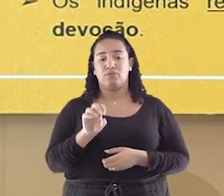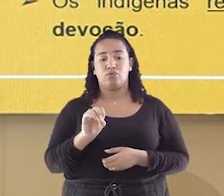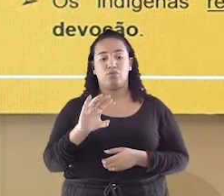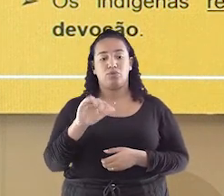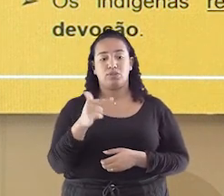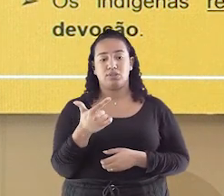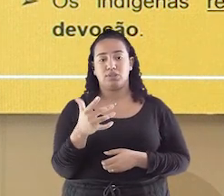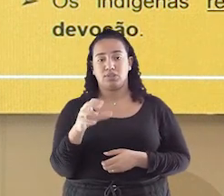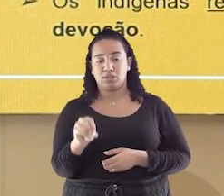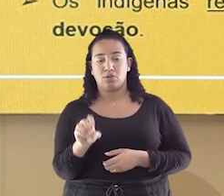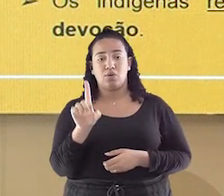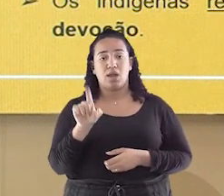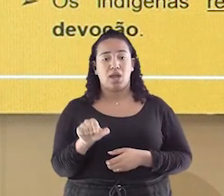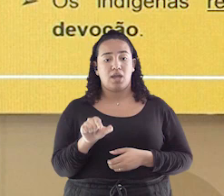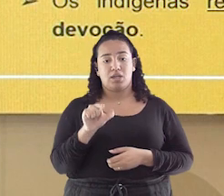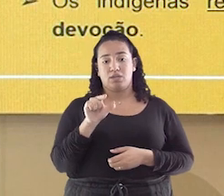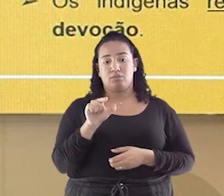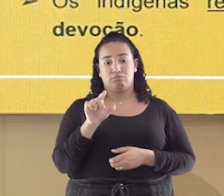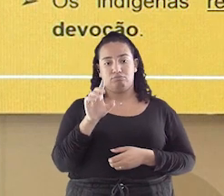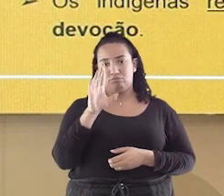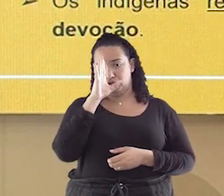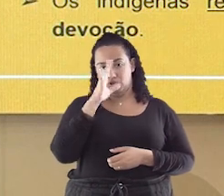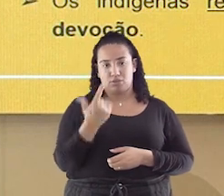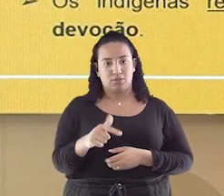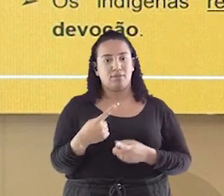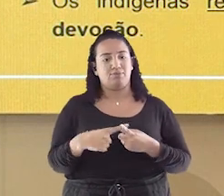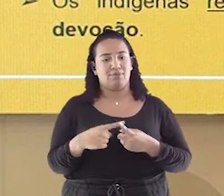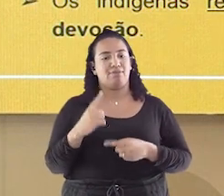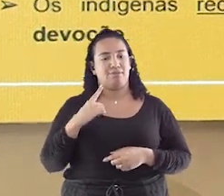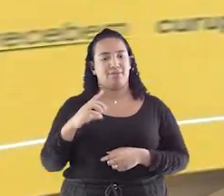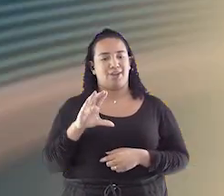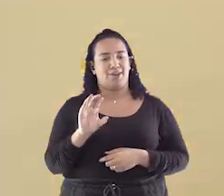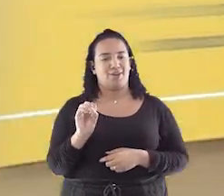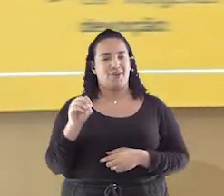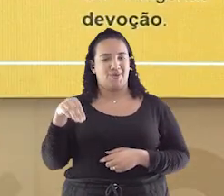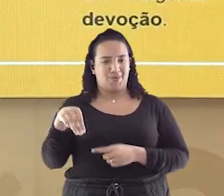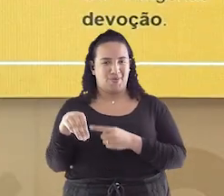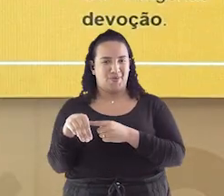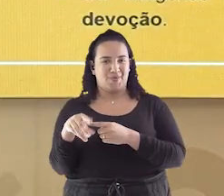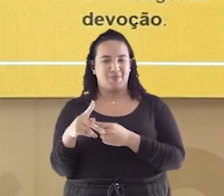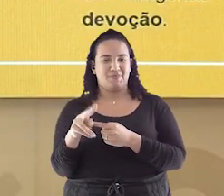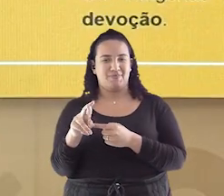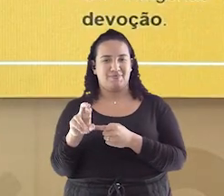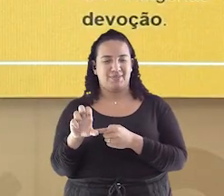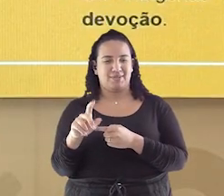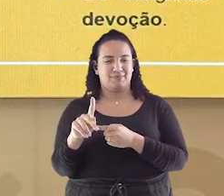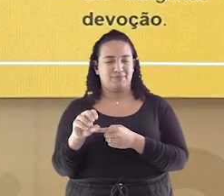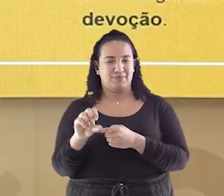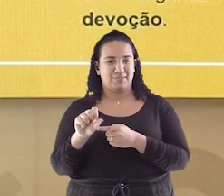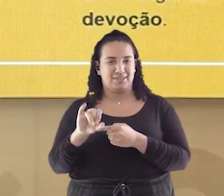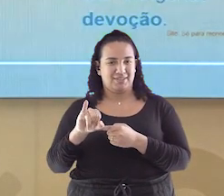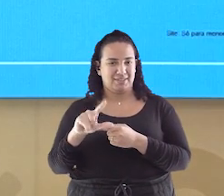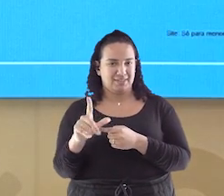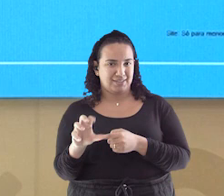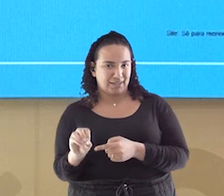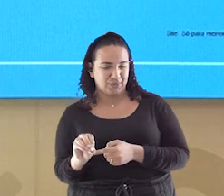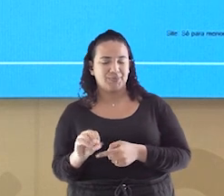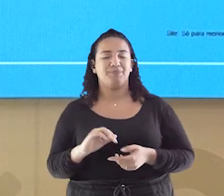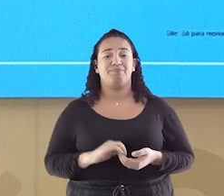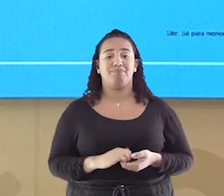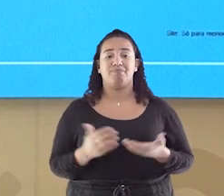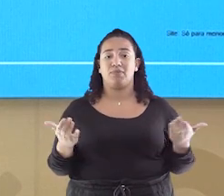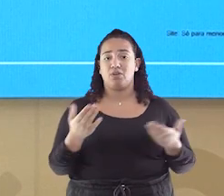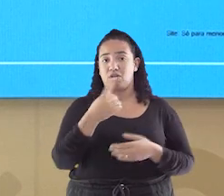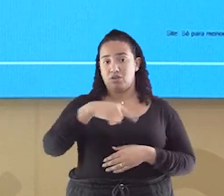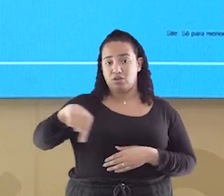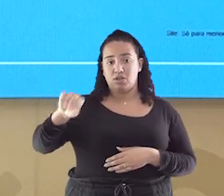indireto, porque apresenta a preposição com, ok? E agora que entendemos mais sobre folclore, as